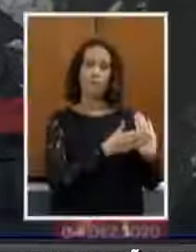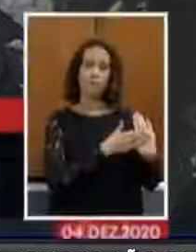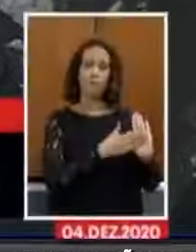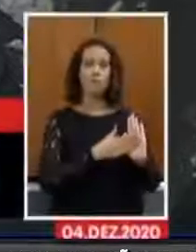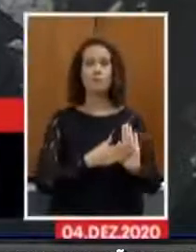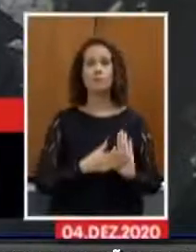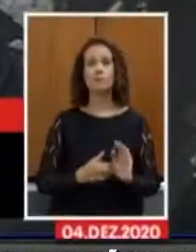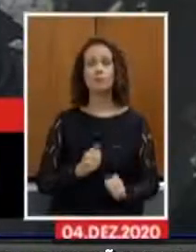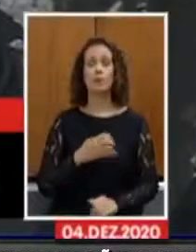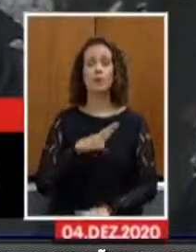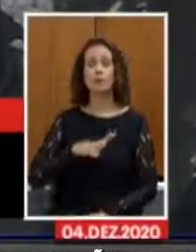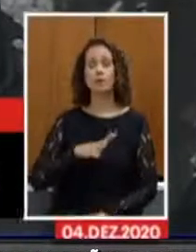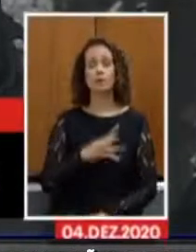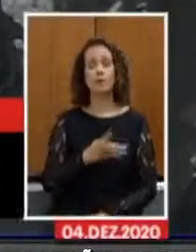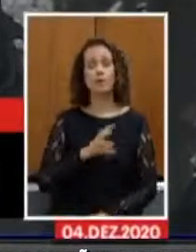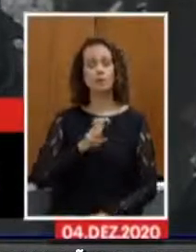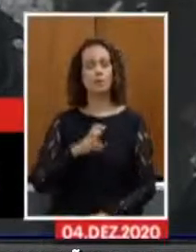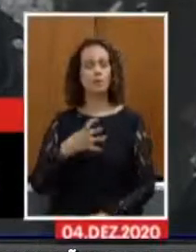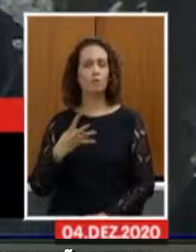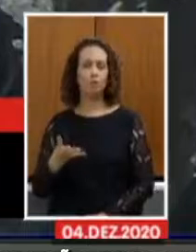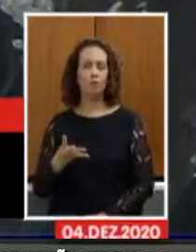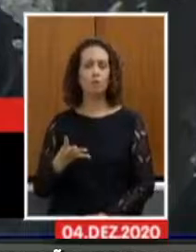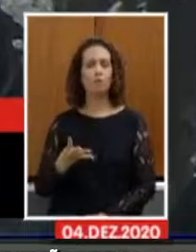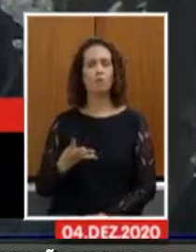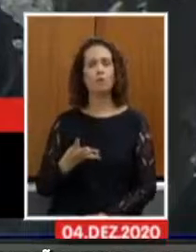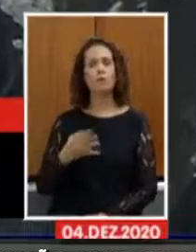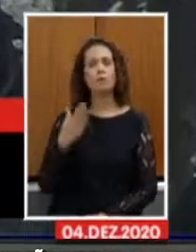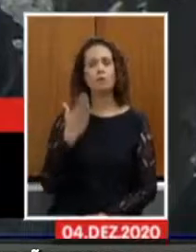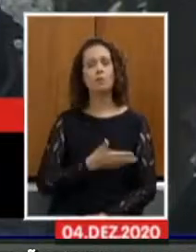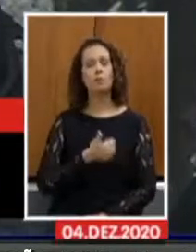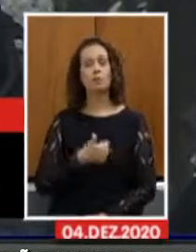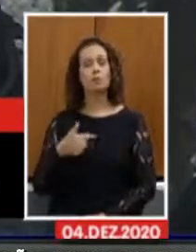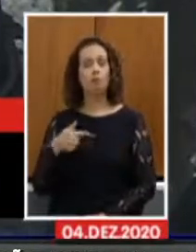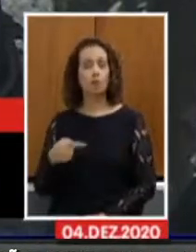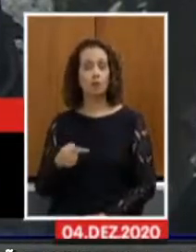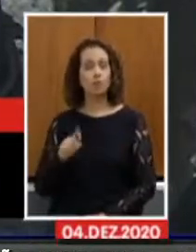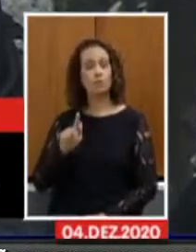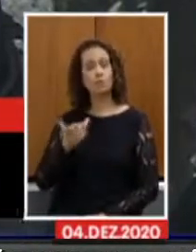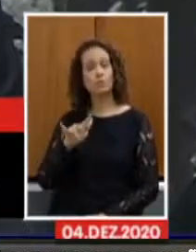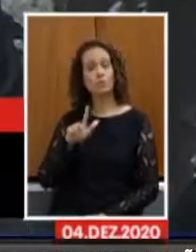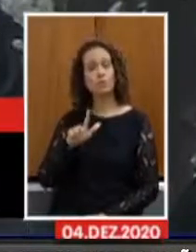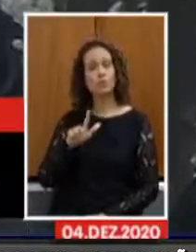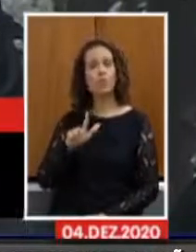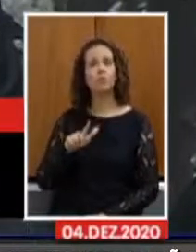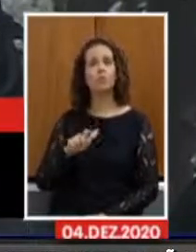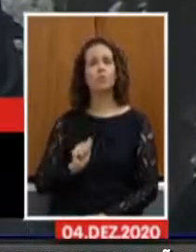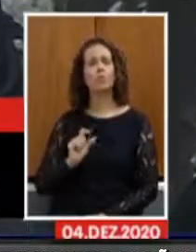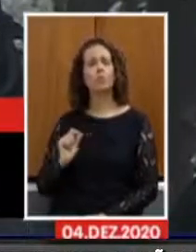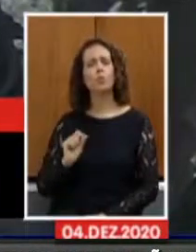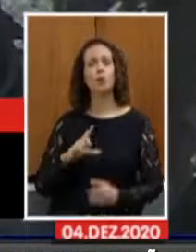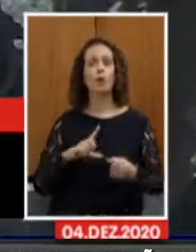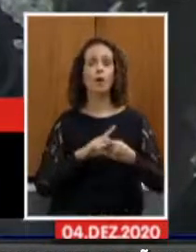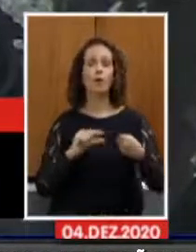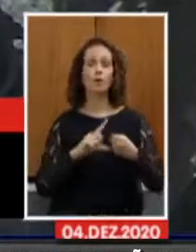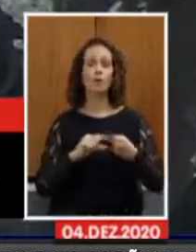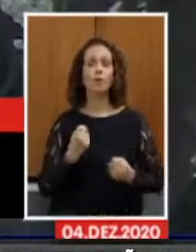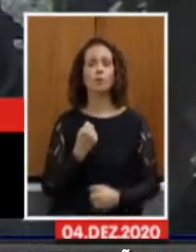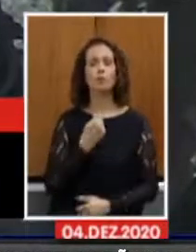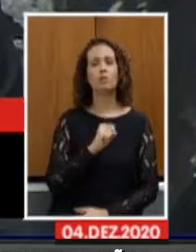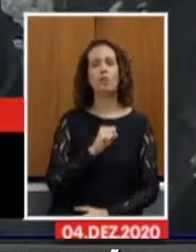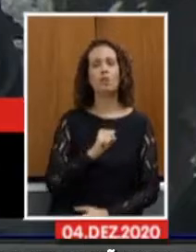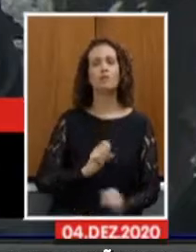de lei de número 4.054 de 2017, deputado Gil Pereira, que acrescenta o artigo 8º C à lei número